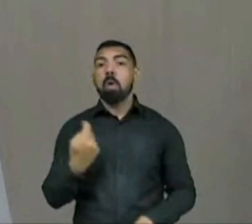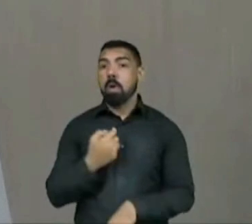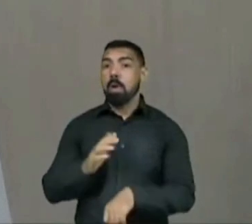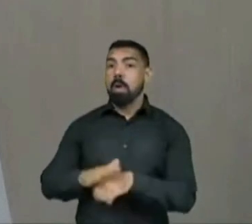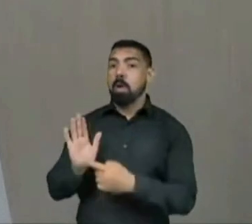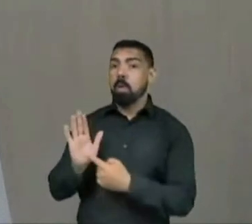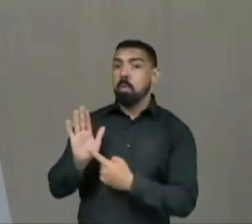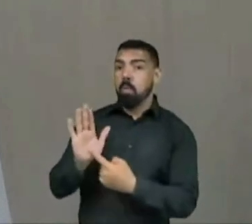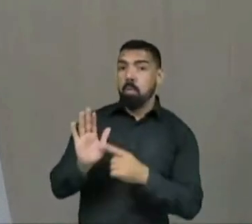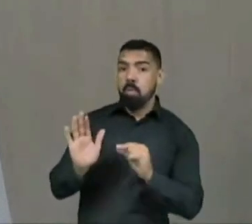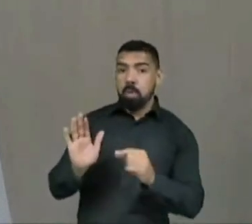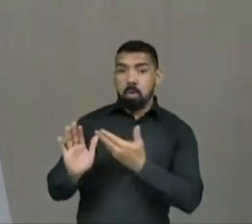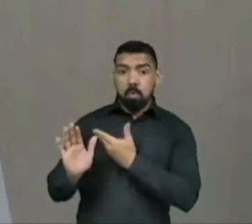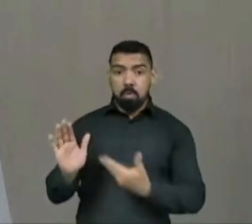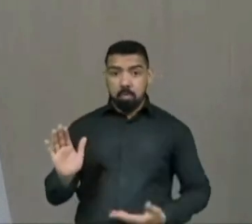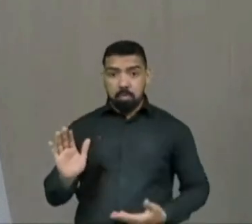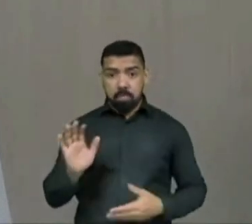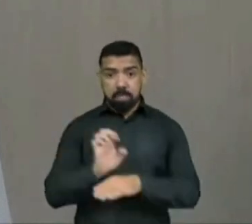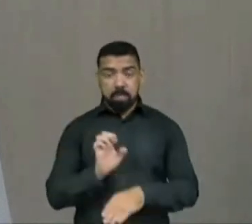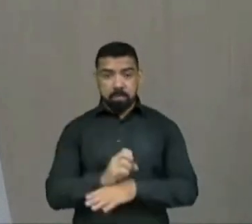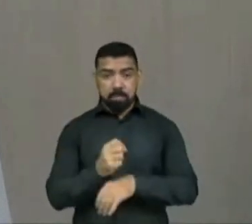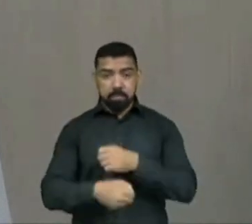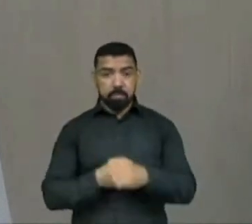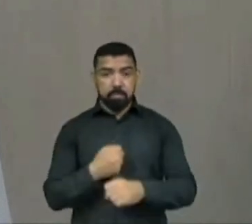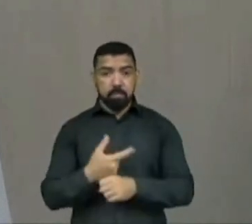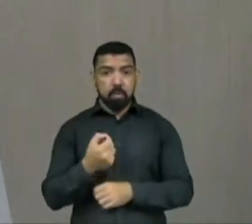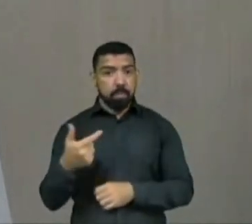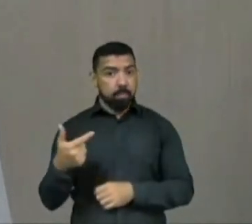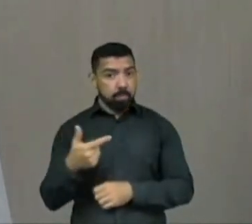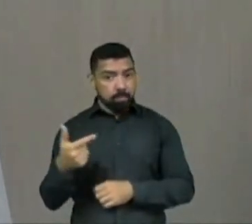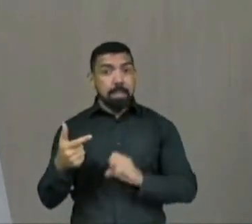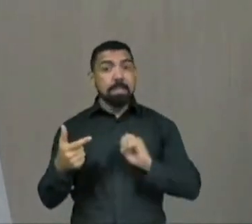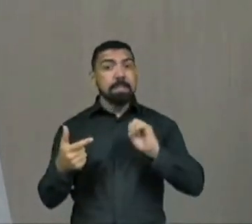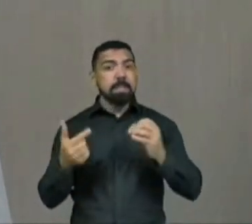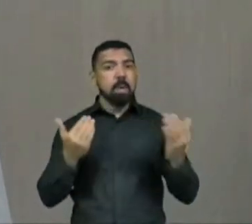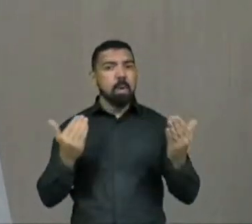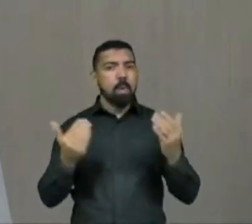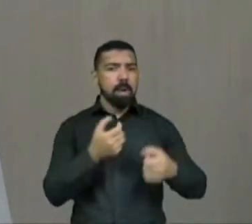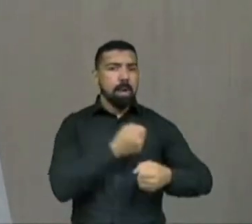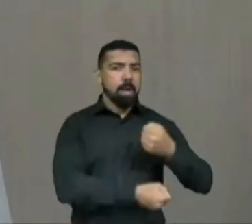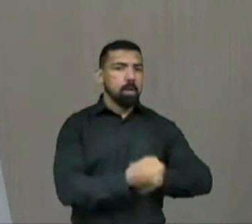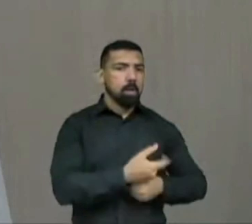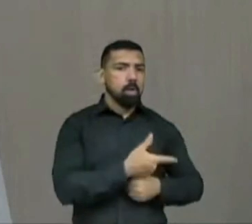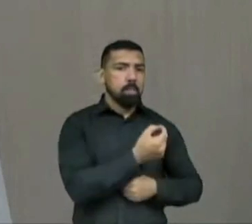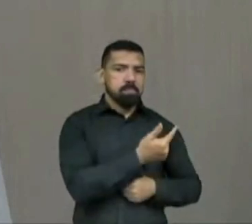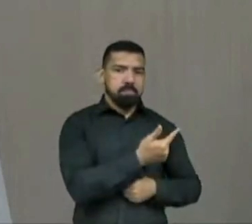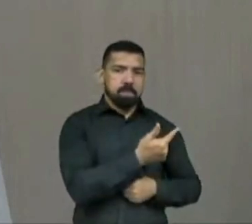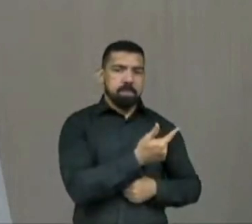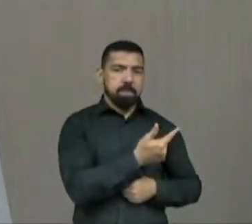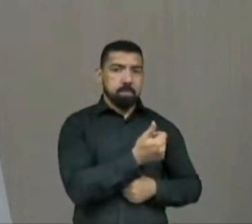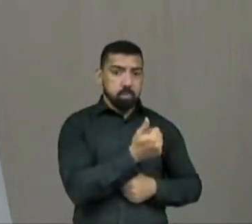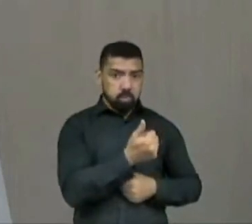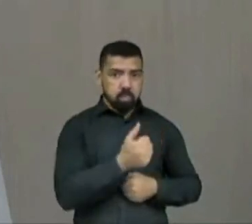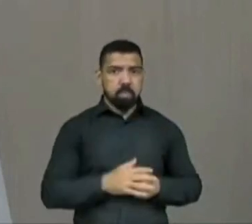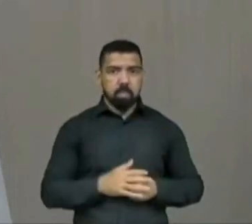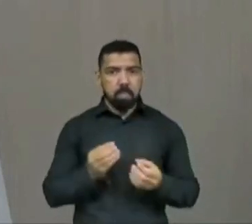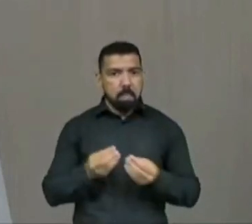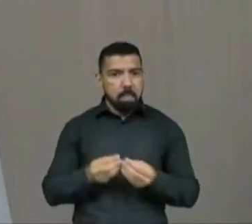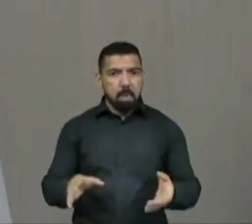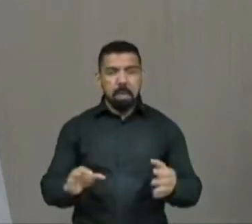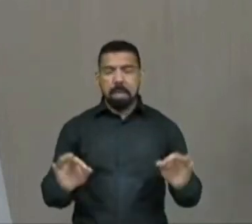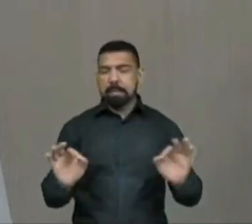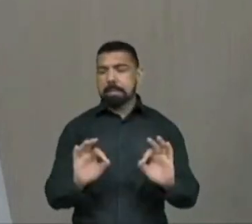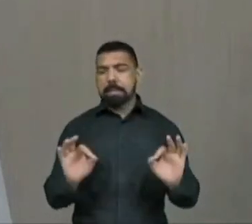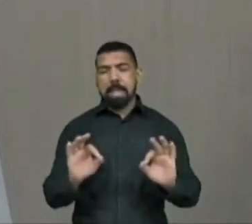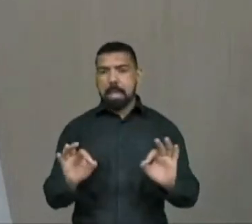do Estado, em 2022, comparado a 2021, não teve perda na arrecadação de ICMS de combustíveis, nem na